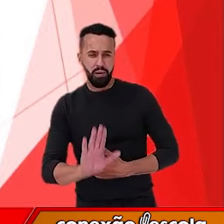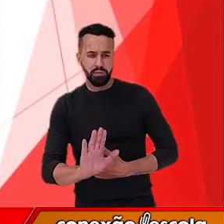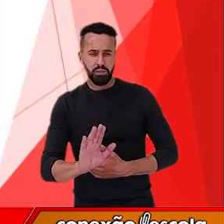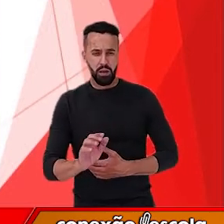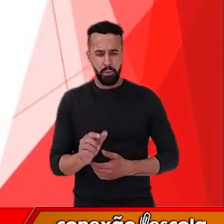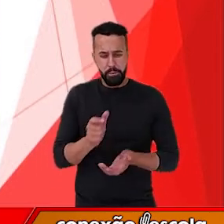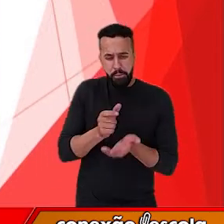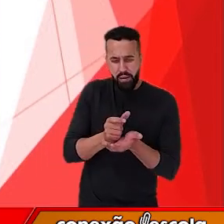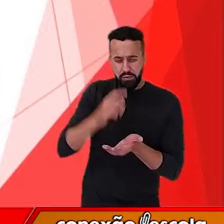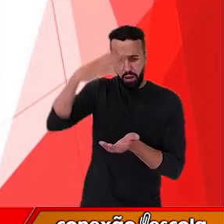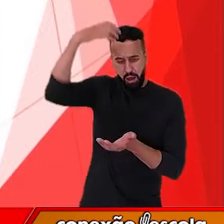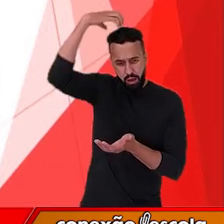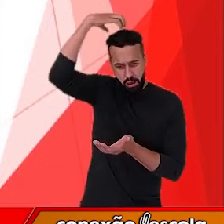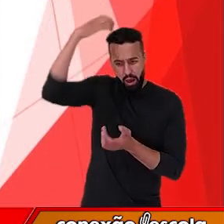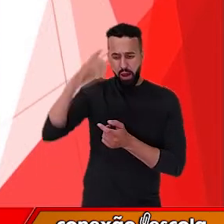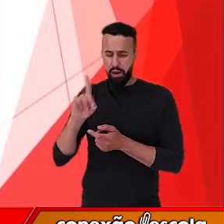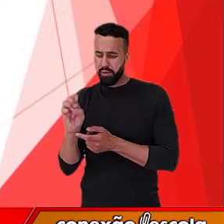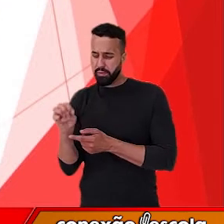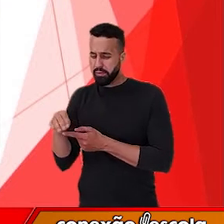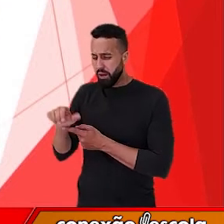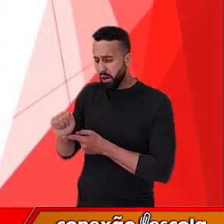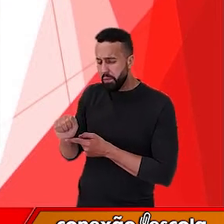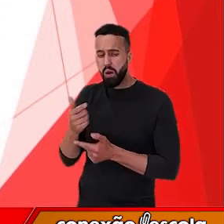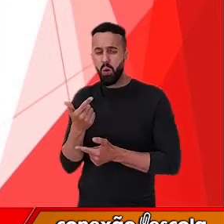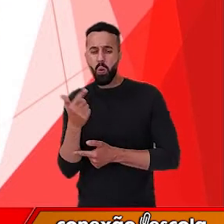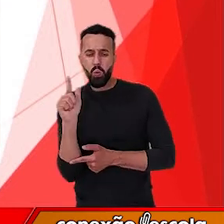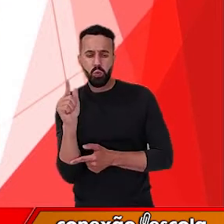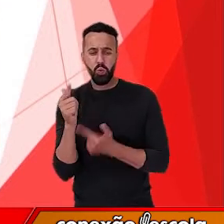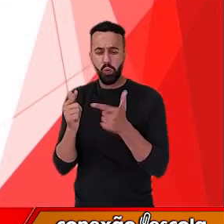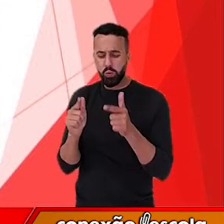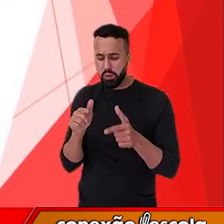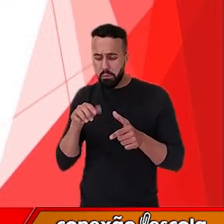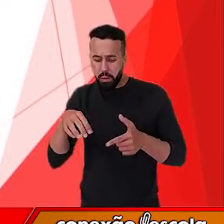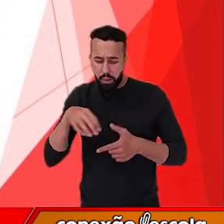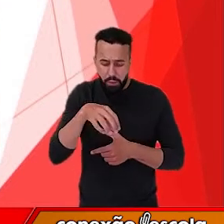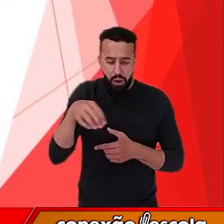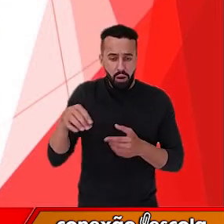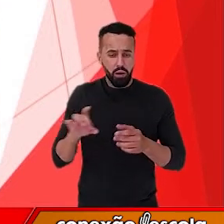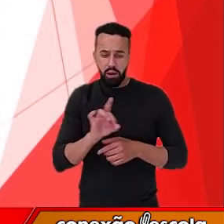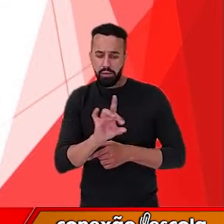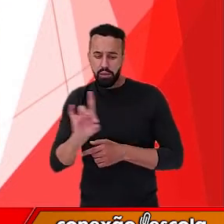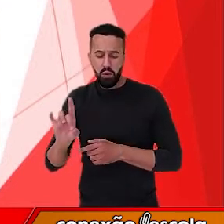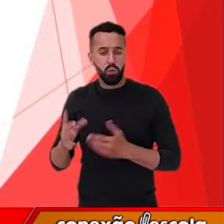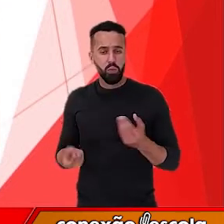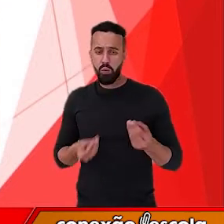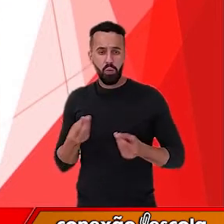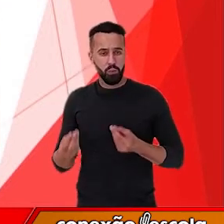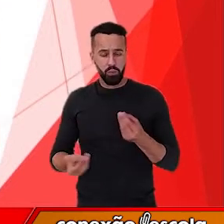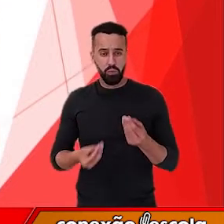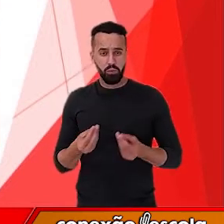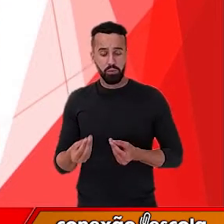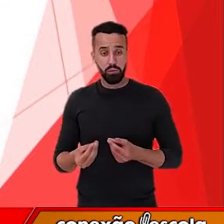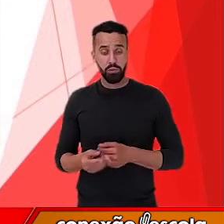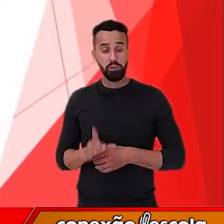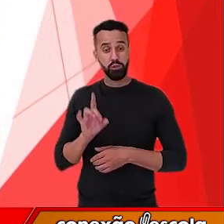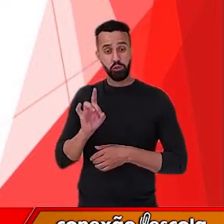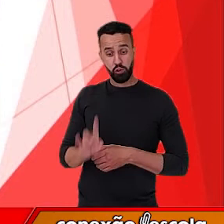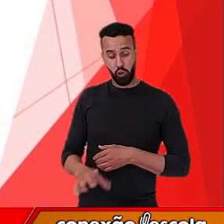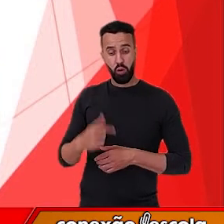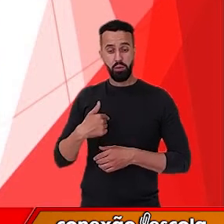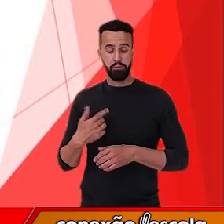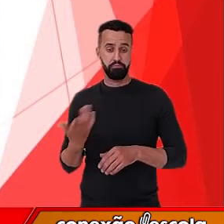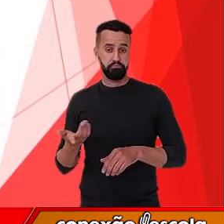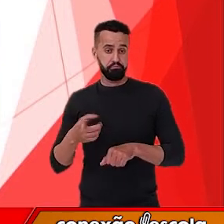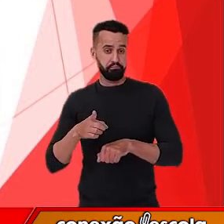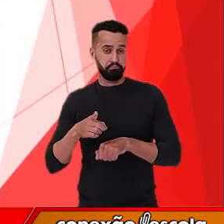entre a rainha, a dama e as demais peças? Assim como as outras peças, ela só anda em